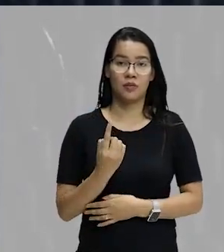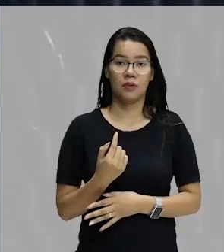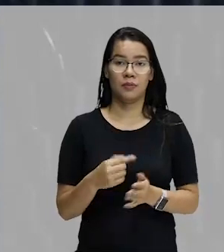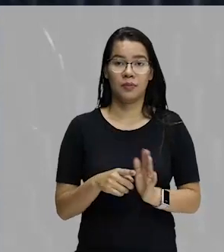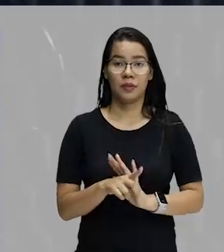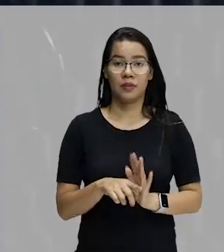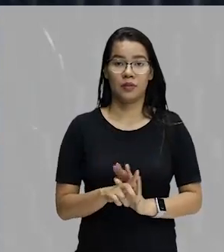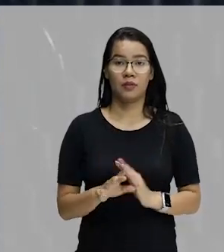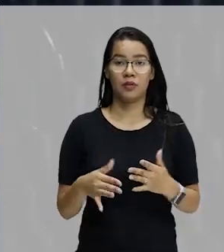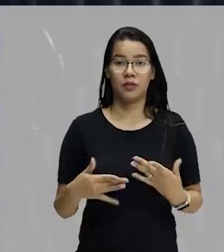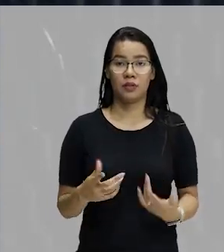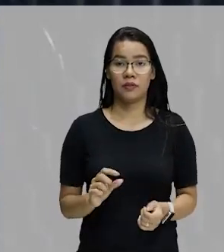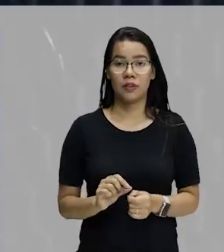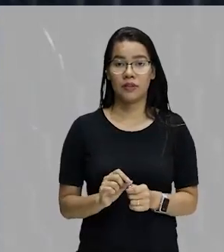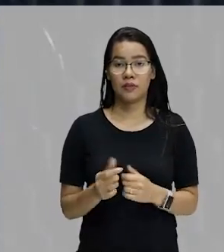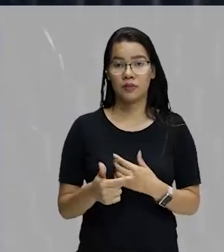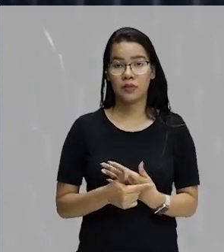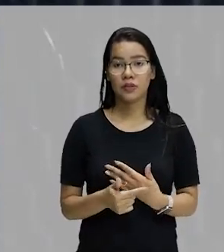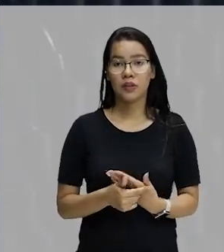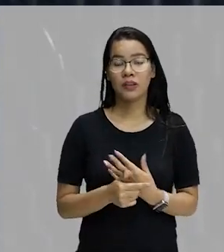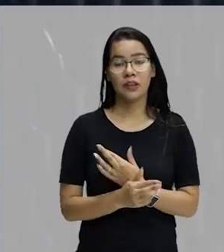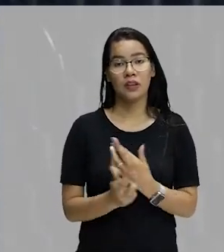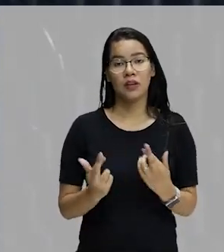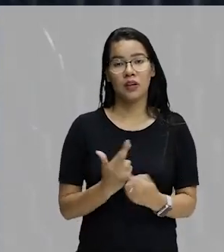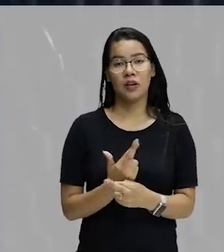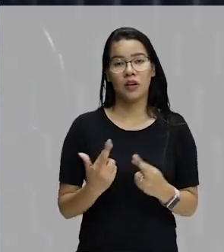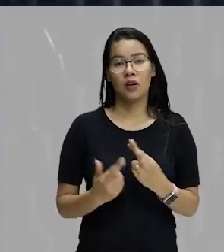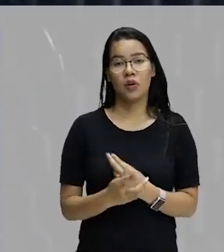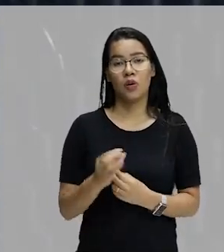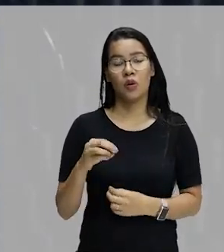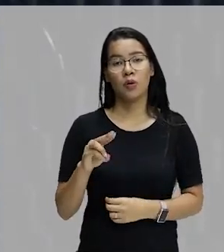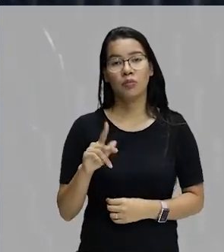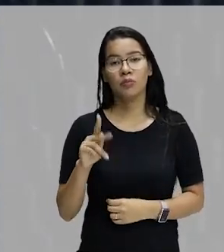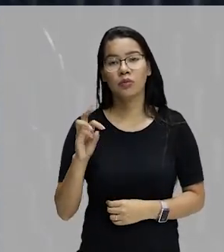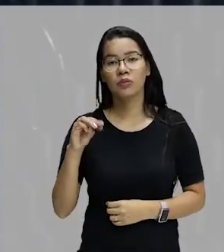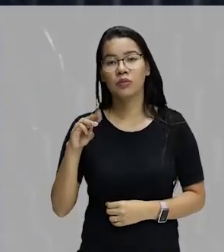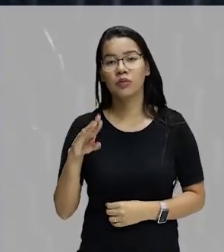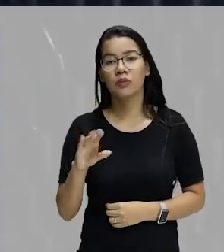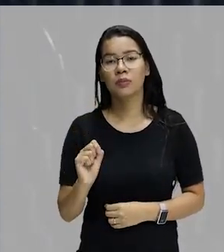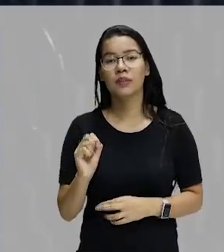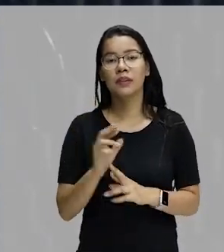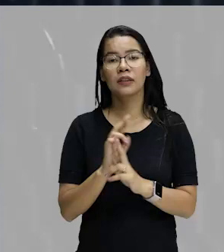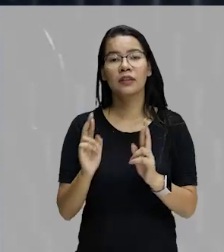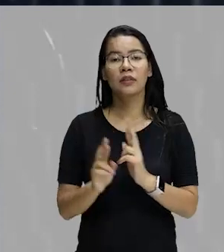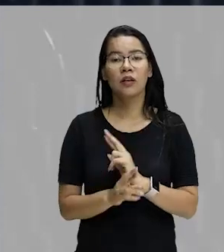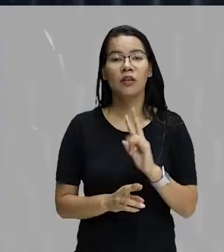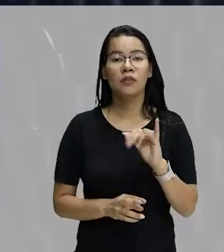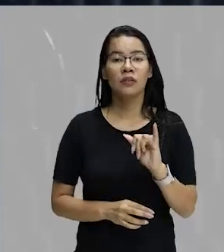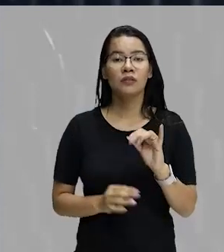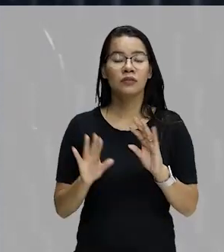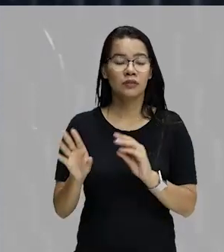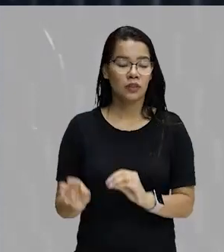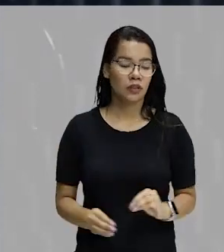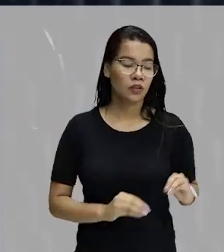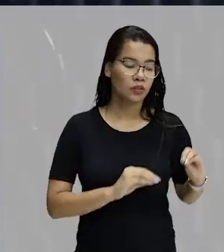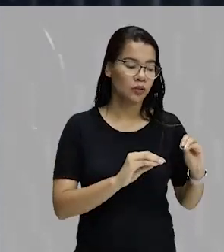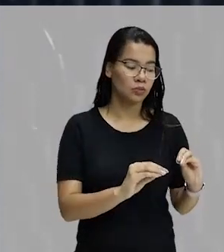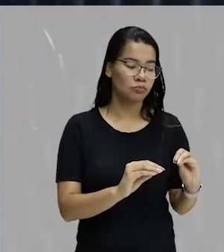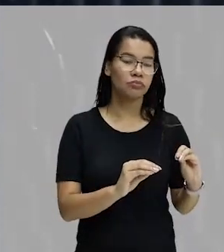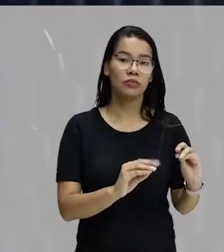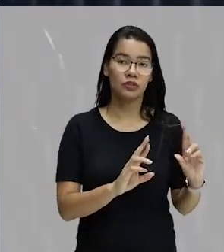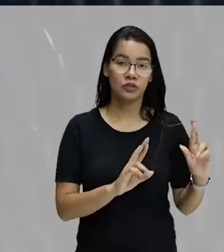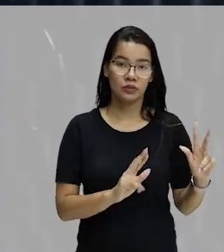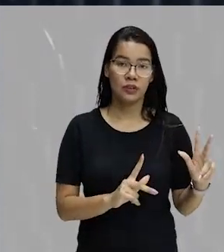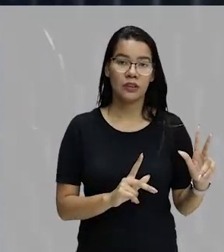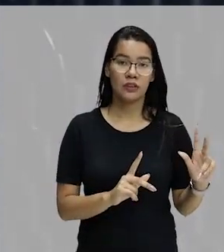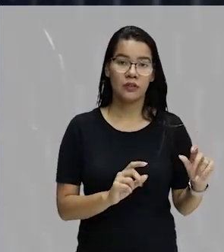fazem função relativa ou função de pronome relativo, aí elas vão ser posicionadas em outro local na frase,